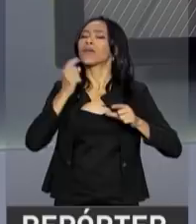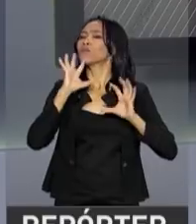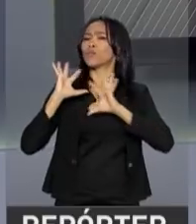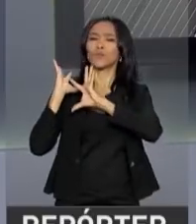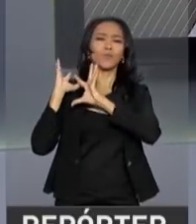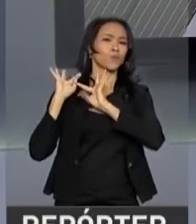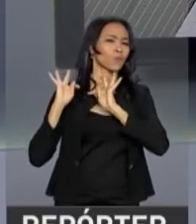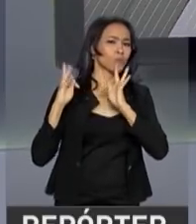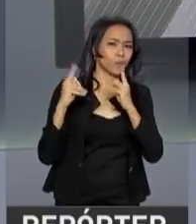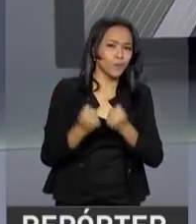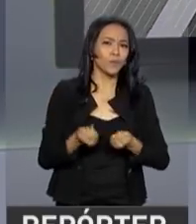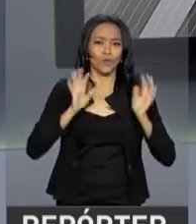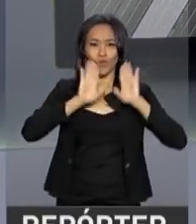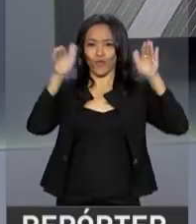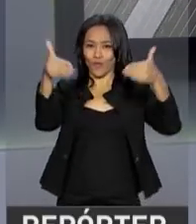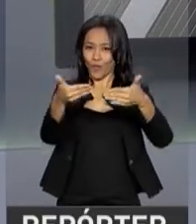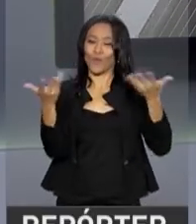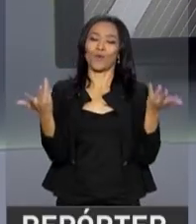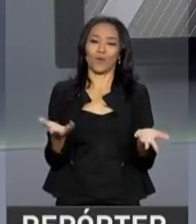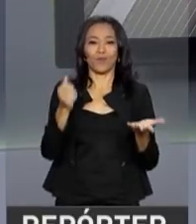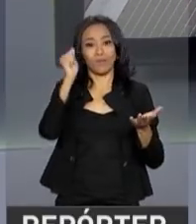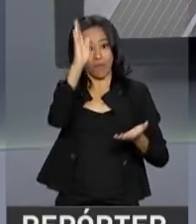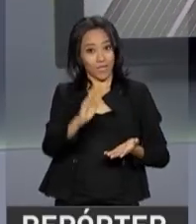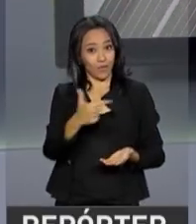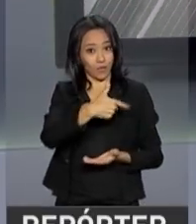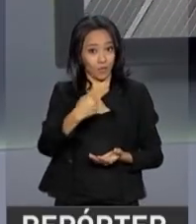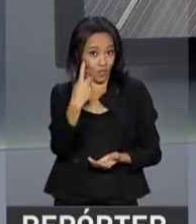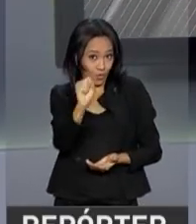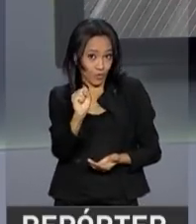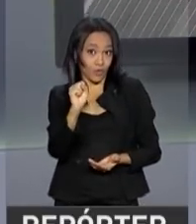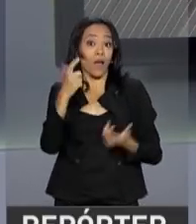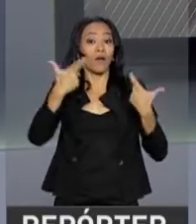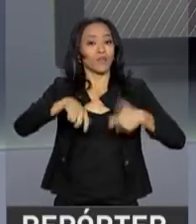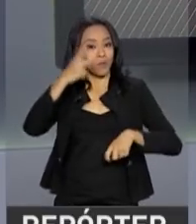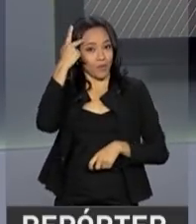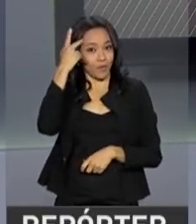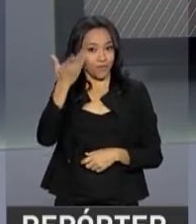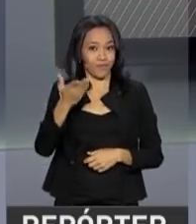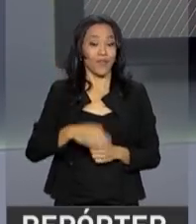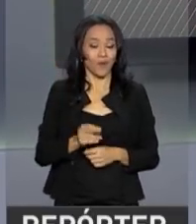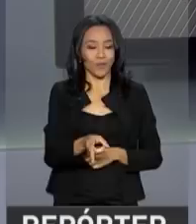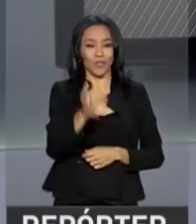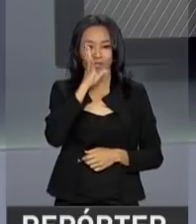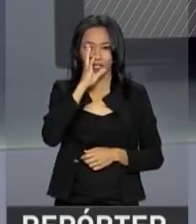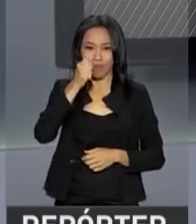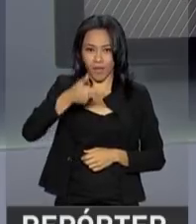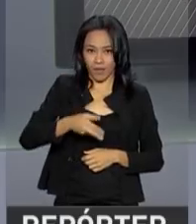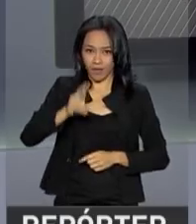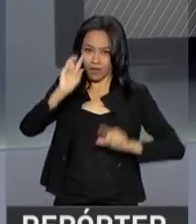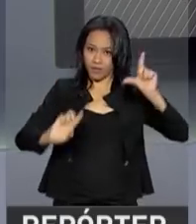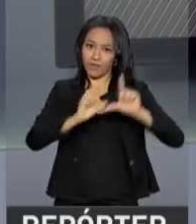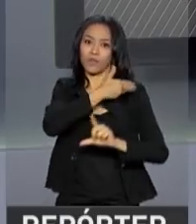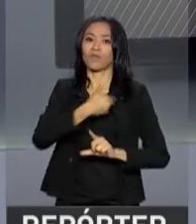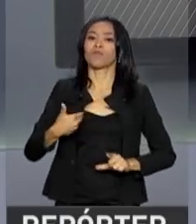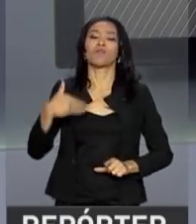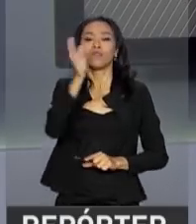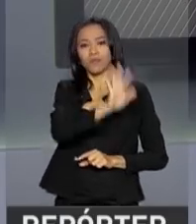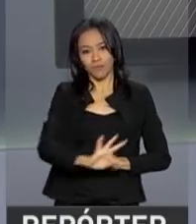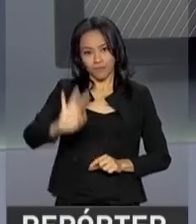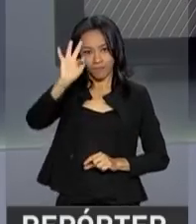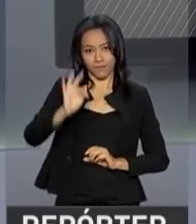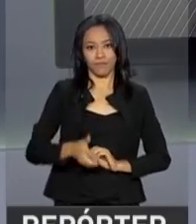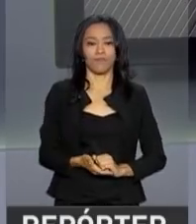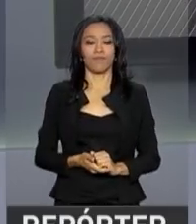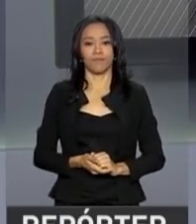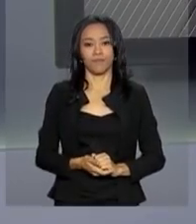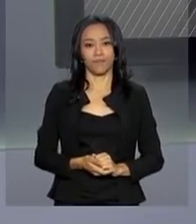cobertura completa do Fórum de Investimentos Brasil 2018, direto de São Paulo. Continue com a gente aqui na NBR, a TV do Governo